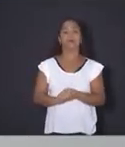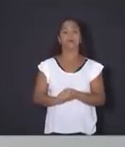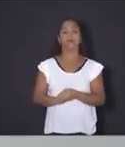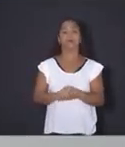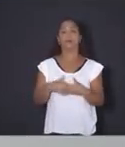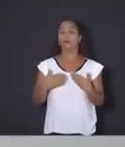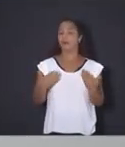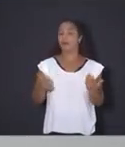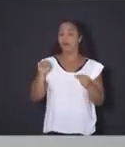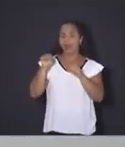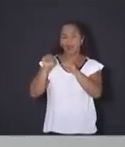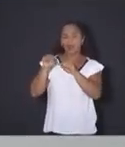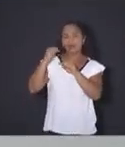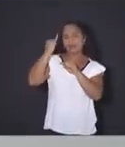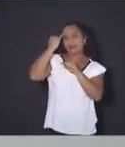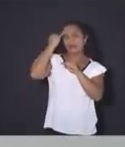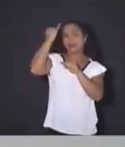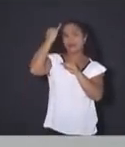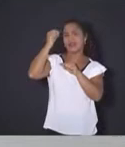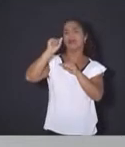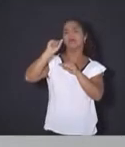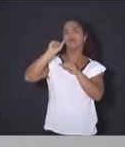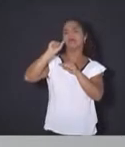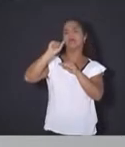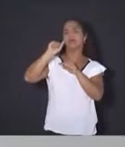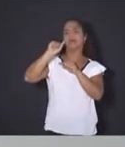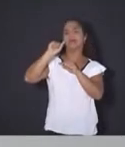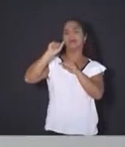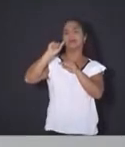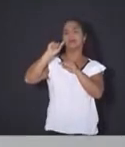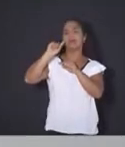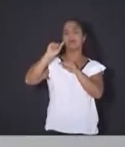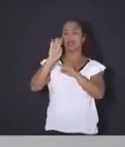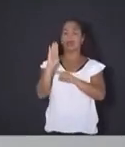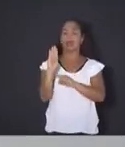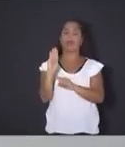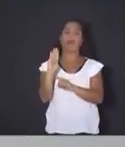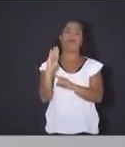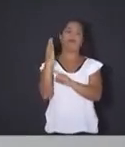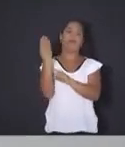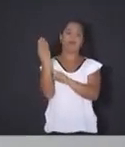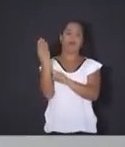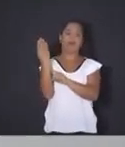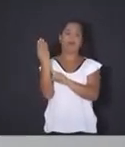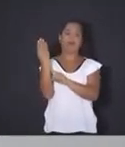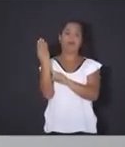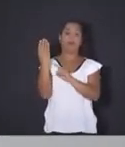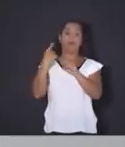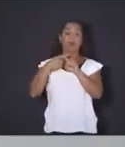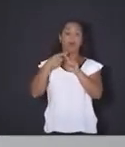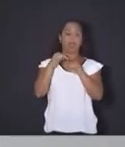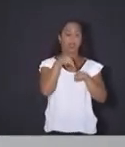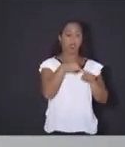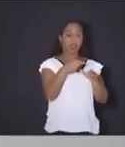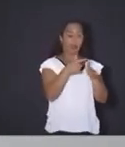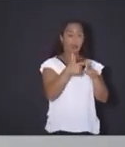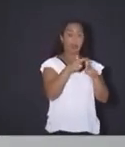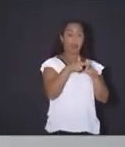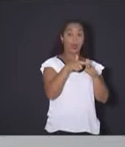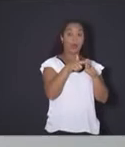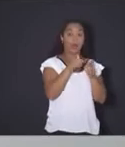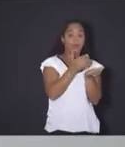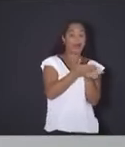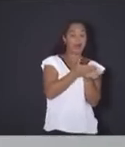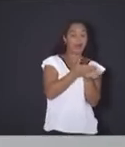esta idéia portanto transformou falsificou a origem do problema quero a